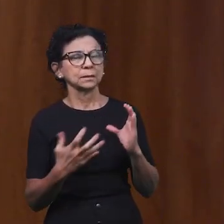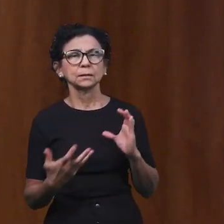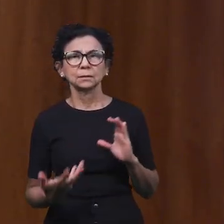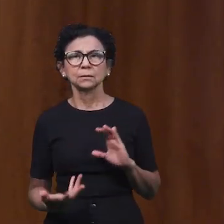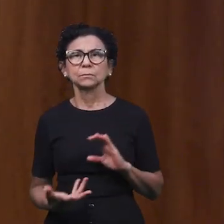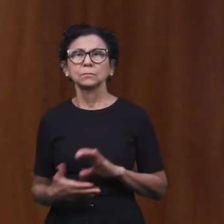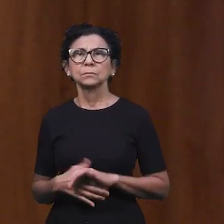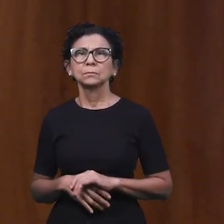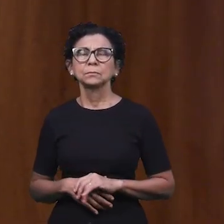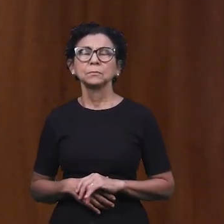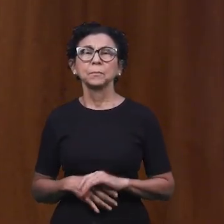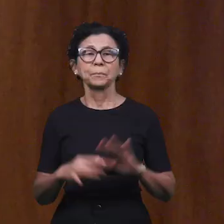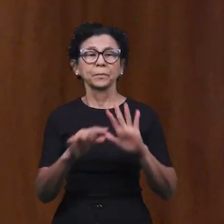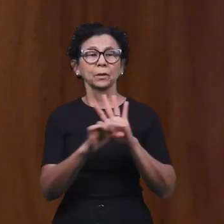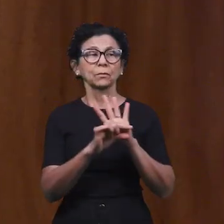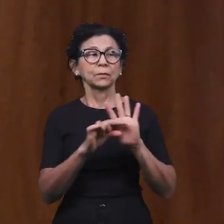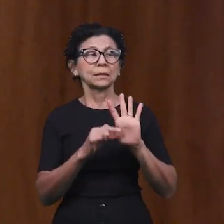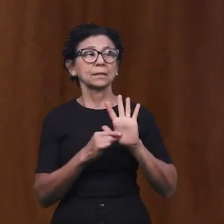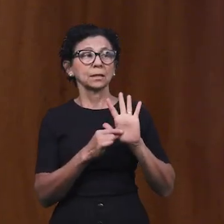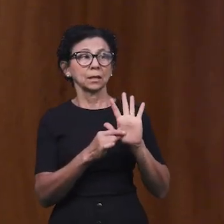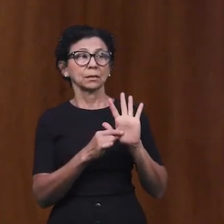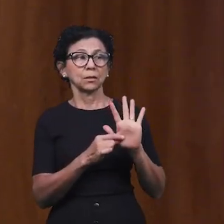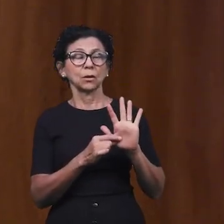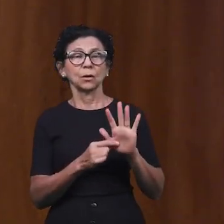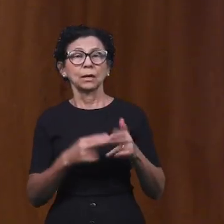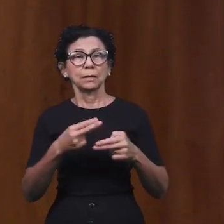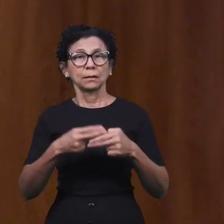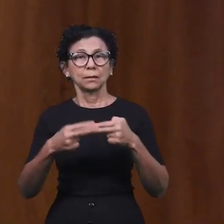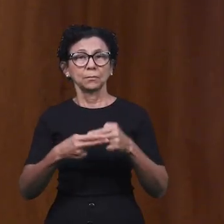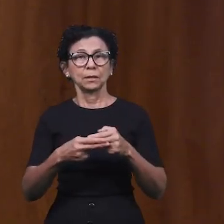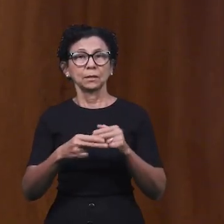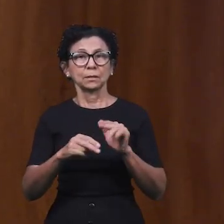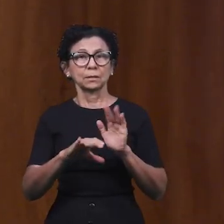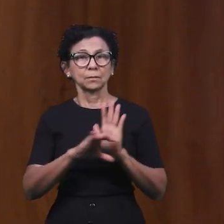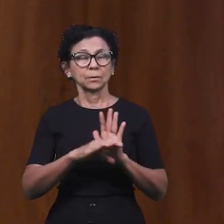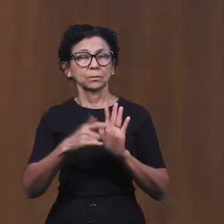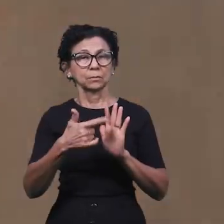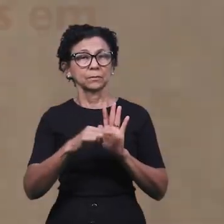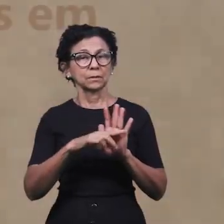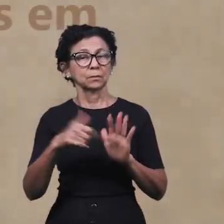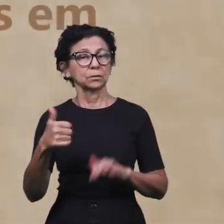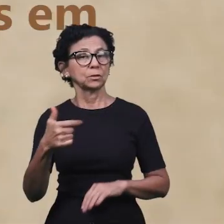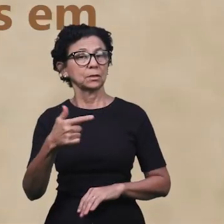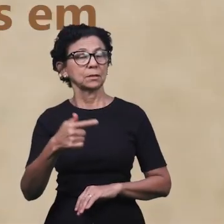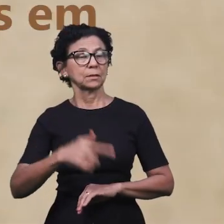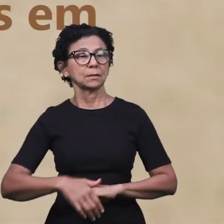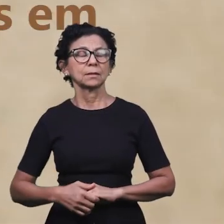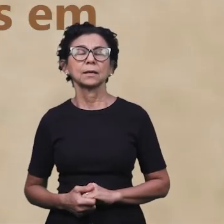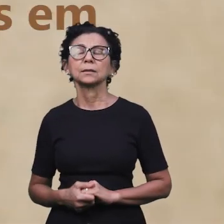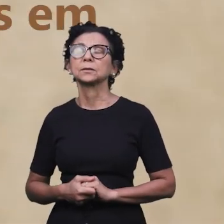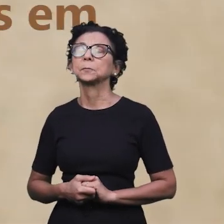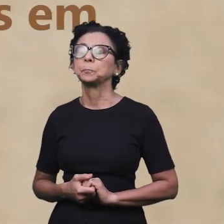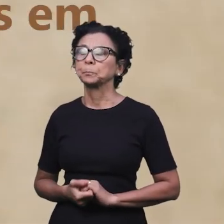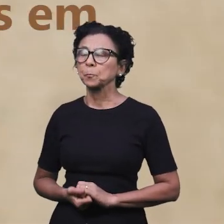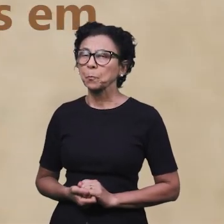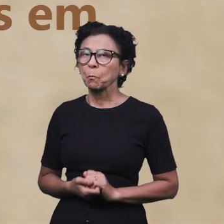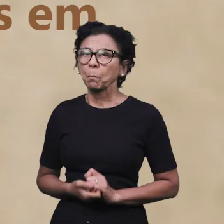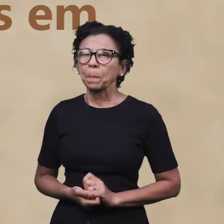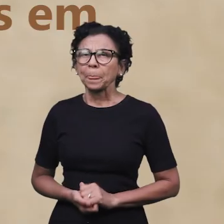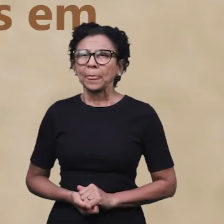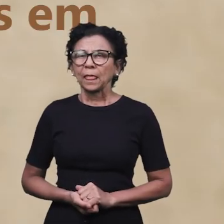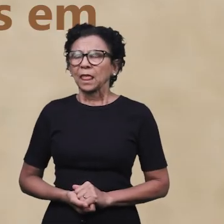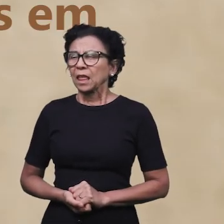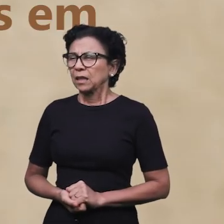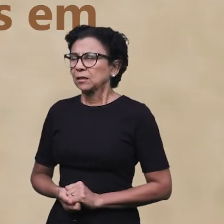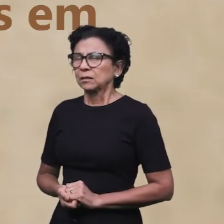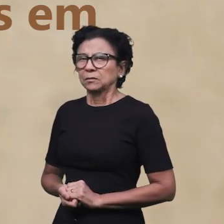mas tem um versículo aqui, Neemias capítulo 2, verso 17. Então lhes disse, bem vedes vós a